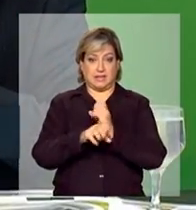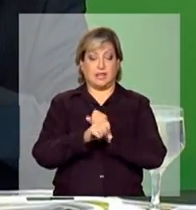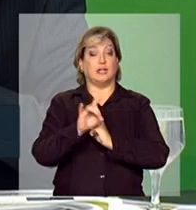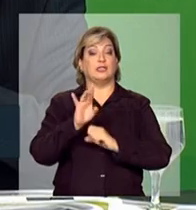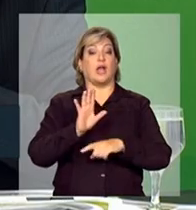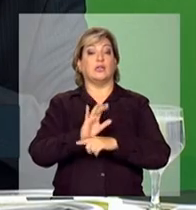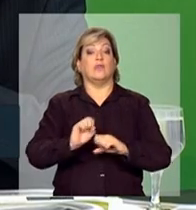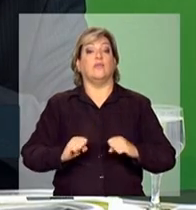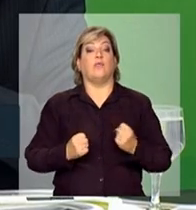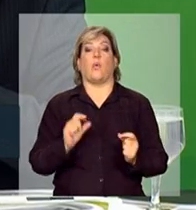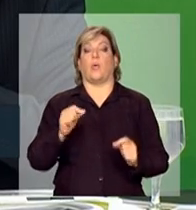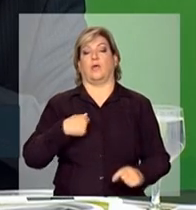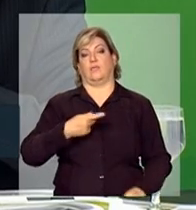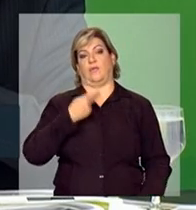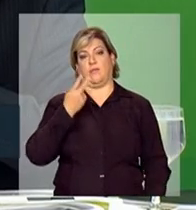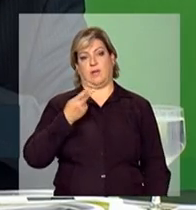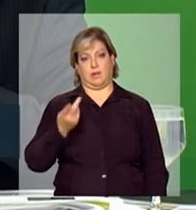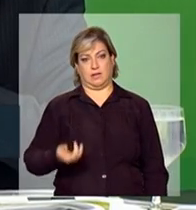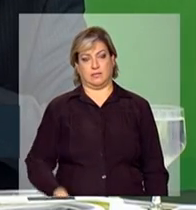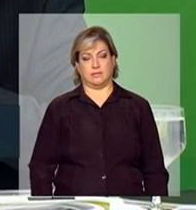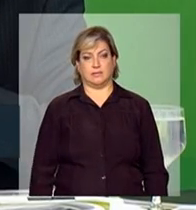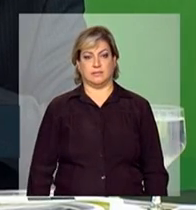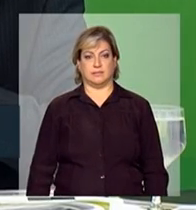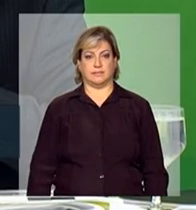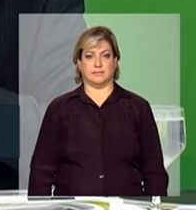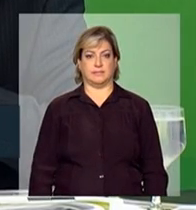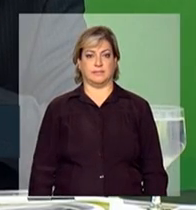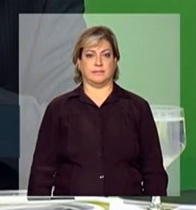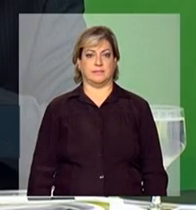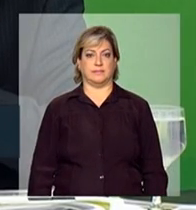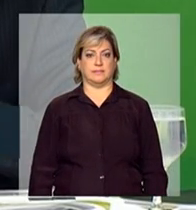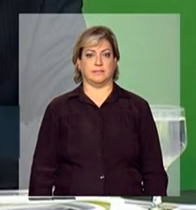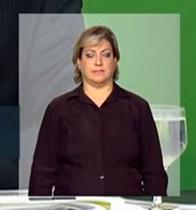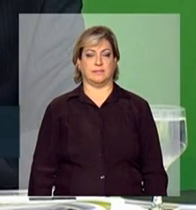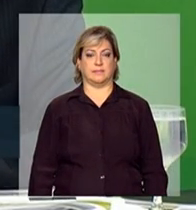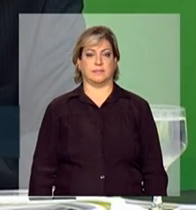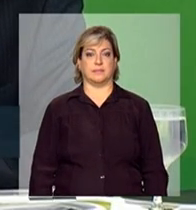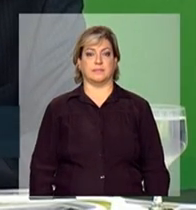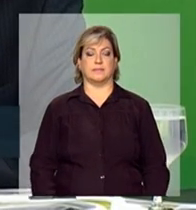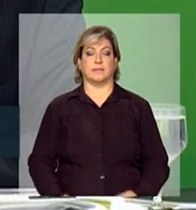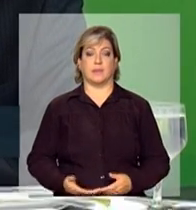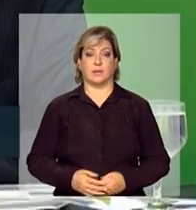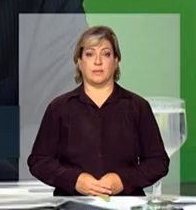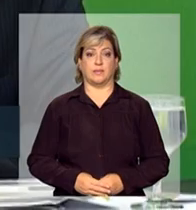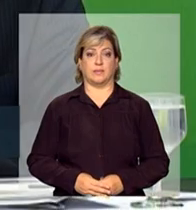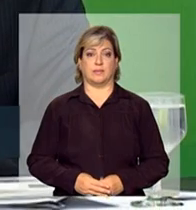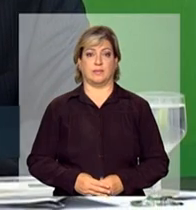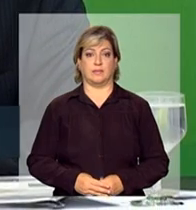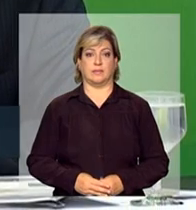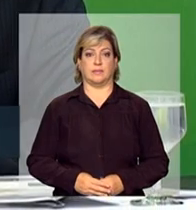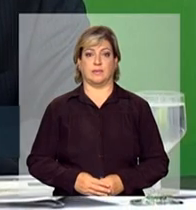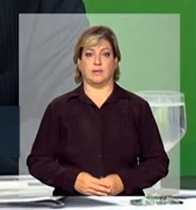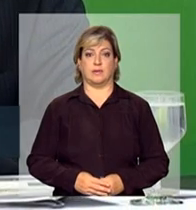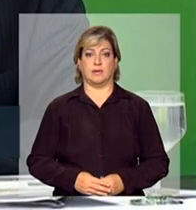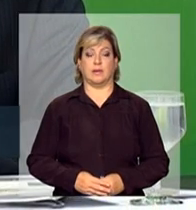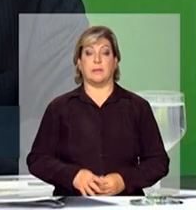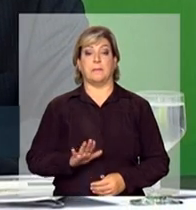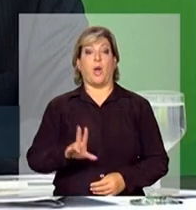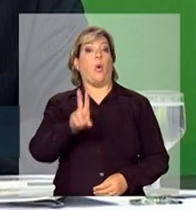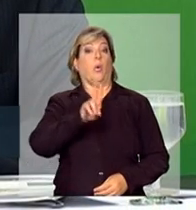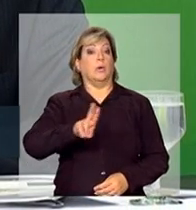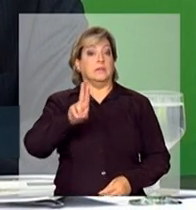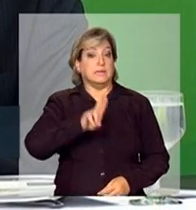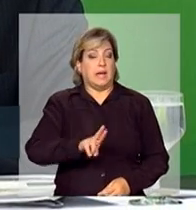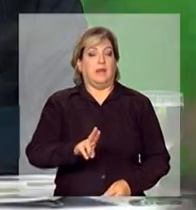fortalecendo o que eu tô dizendo Então mas mas utilizar os dados